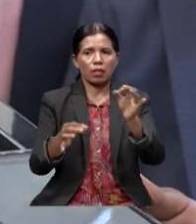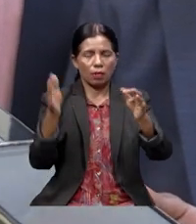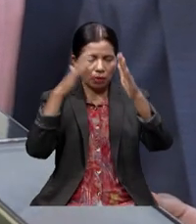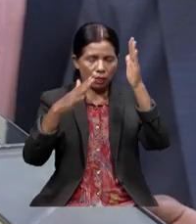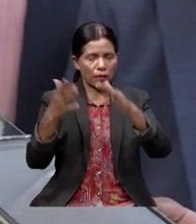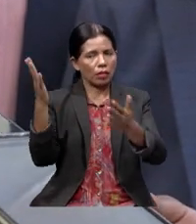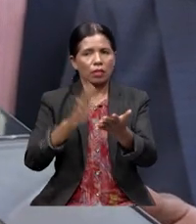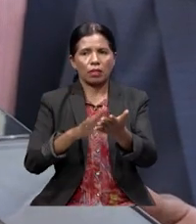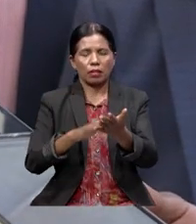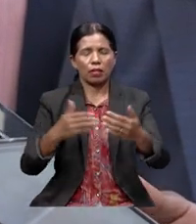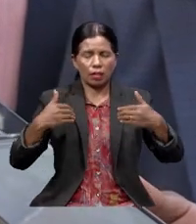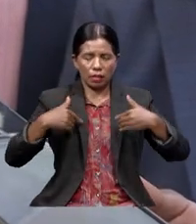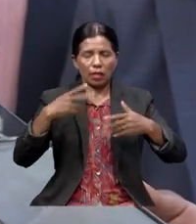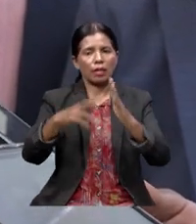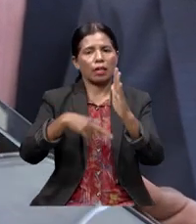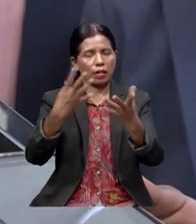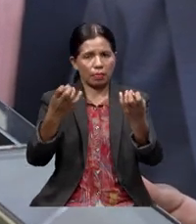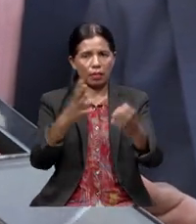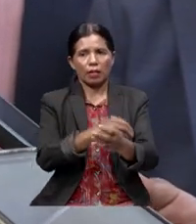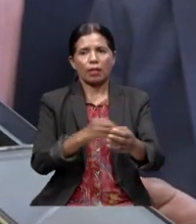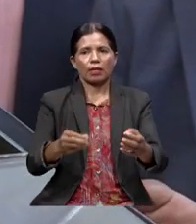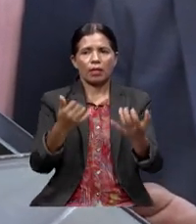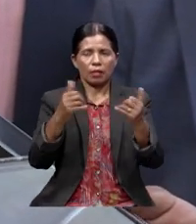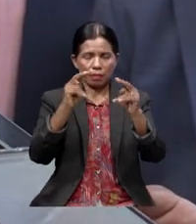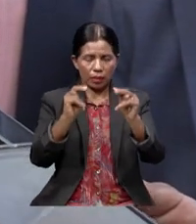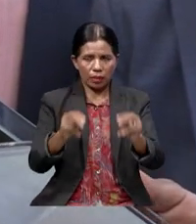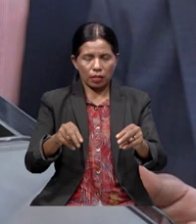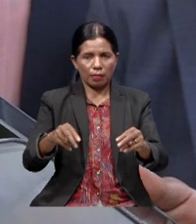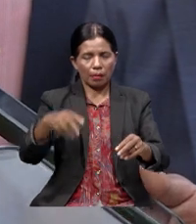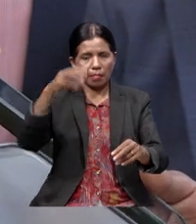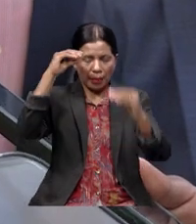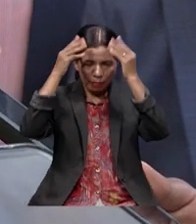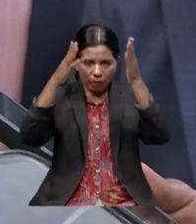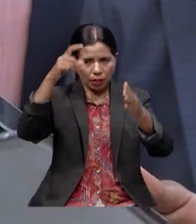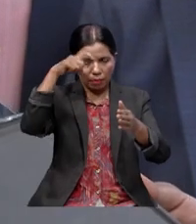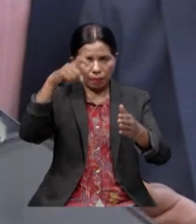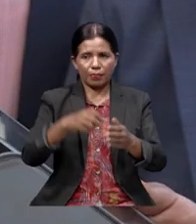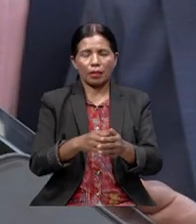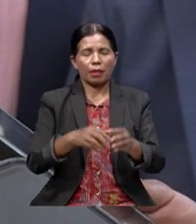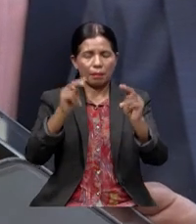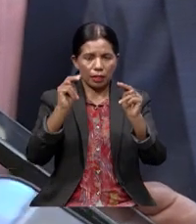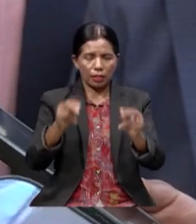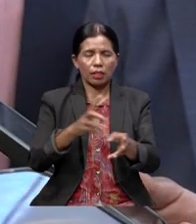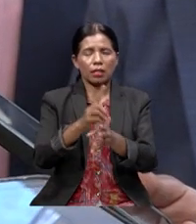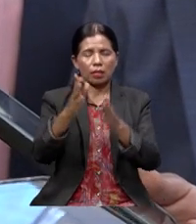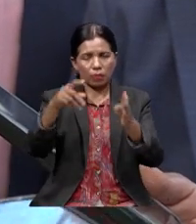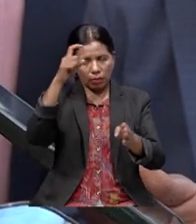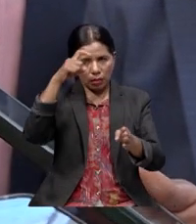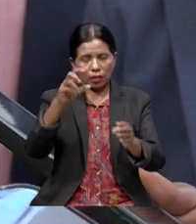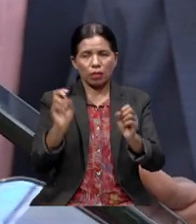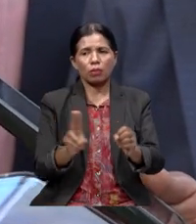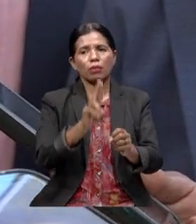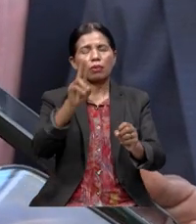hi a escola, e a maneiras barak teptebes, ne depende, e da neba precisa professor matenek. Precisa diretor matenek, precisa professor matenek atu